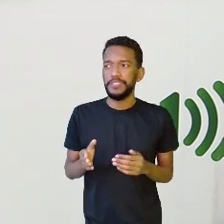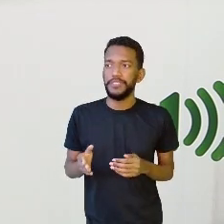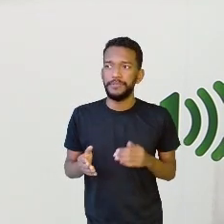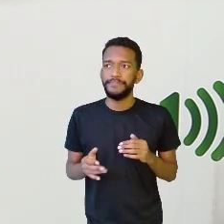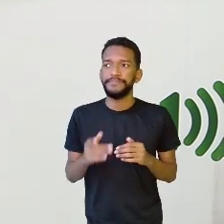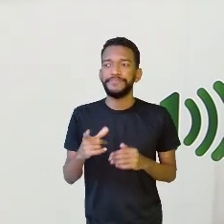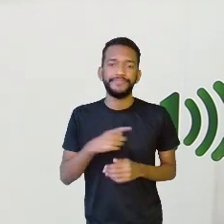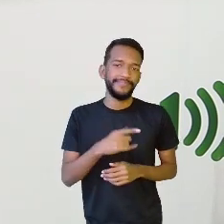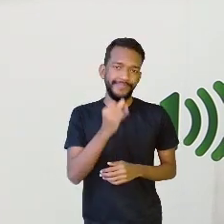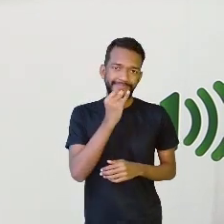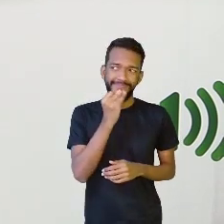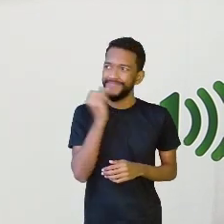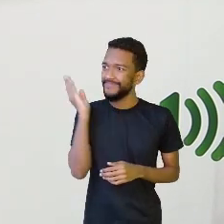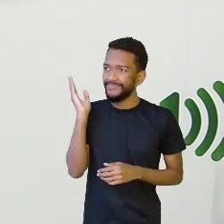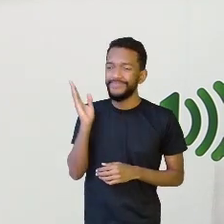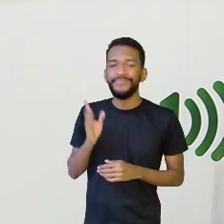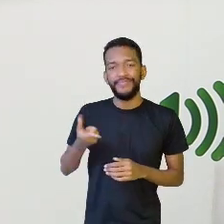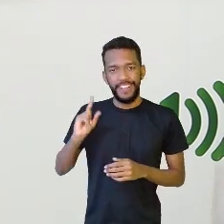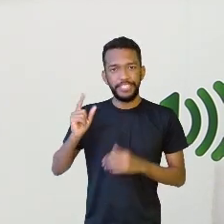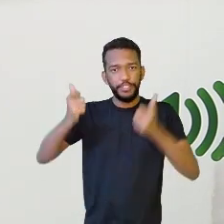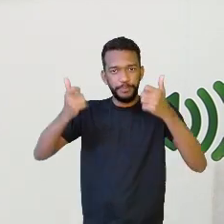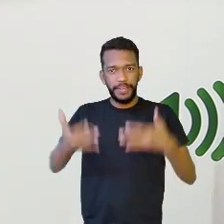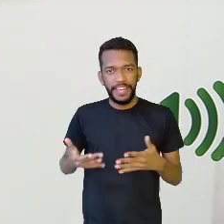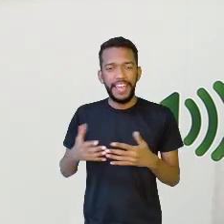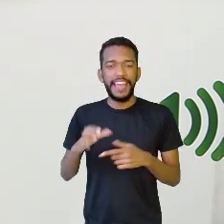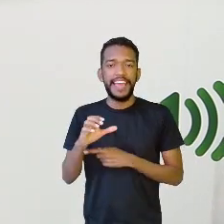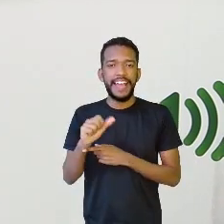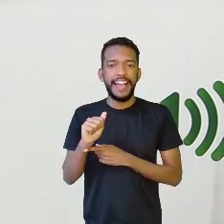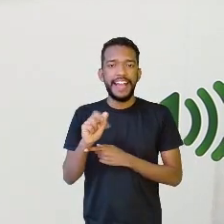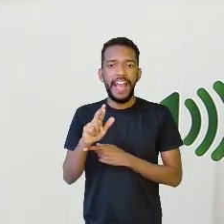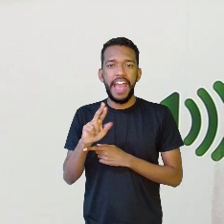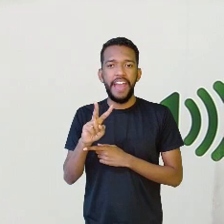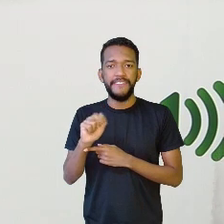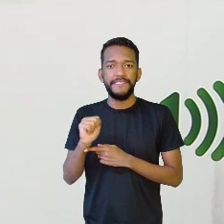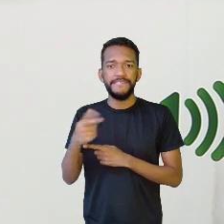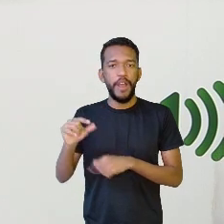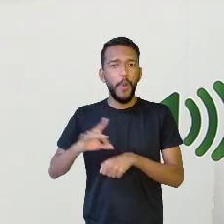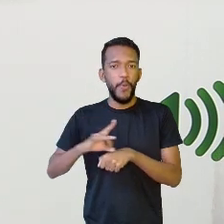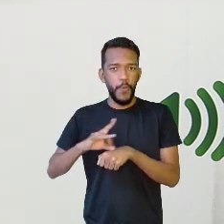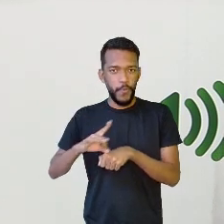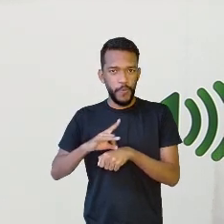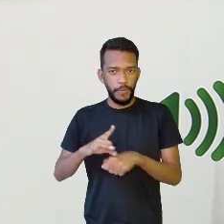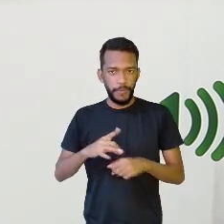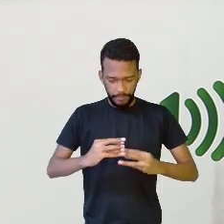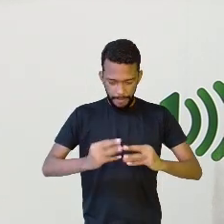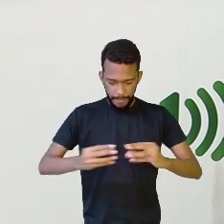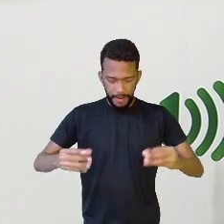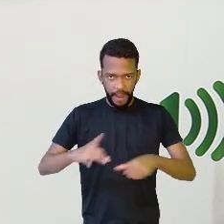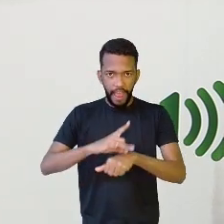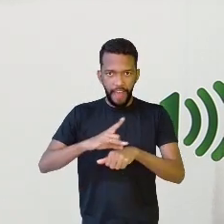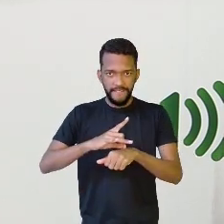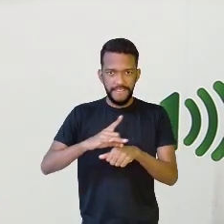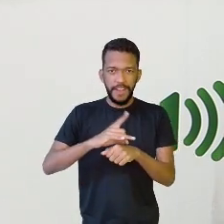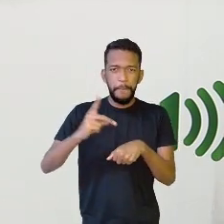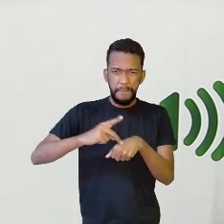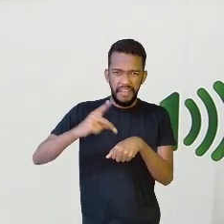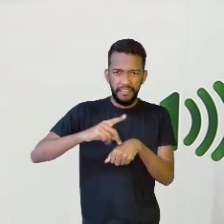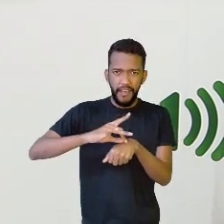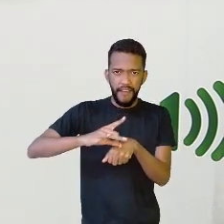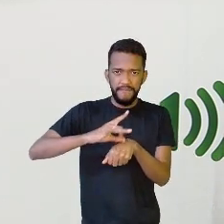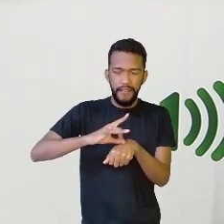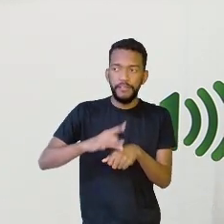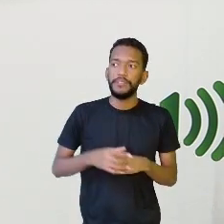para a gente. O exemplo que eu coloquei lá na churrasqueira, que no caso é o carvão, mas nós temos um combustível